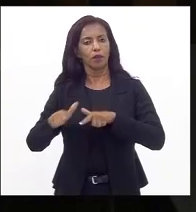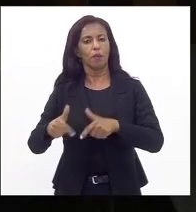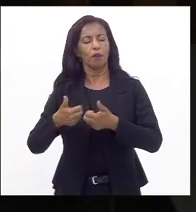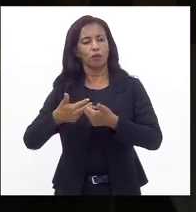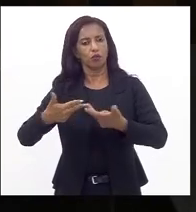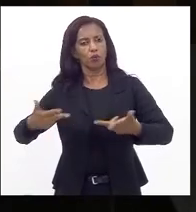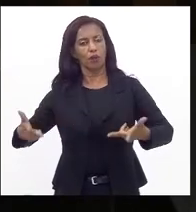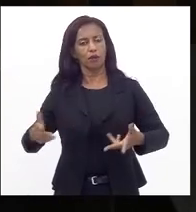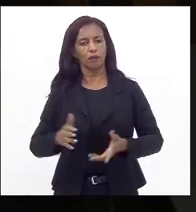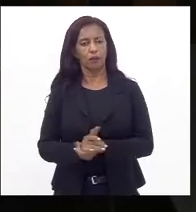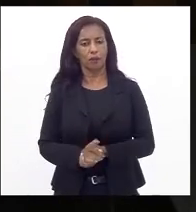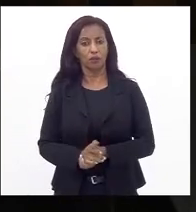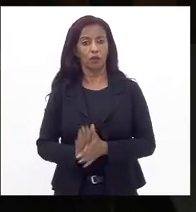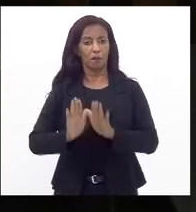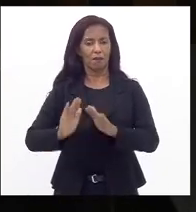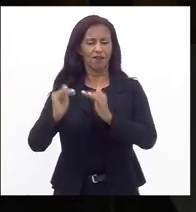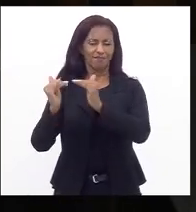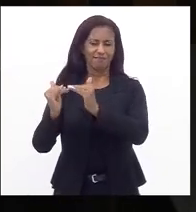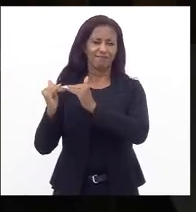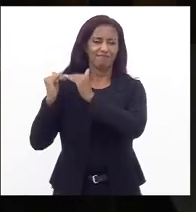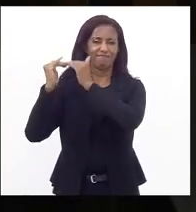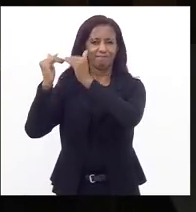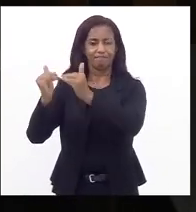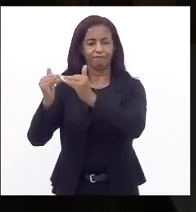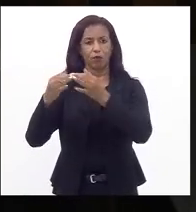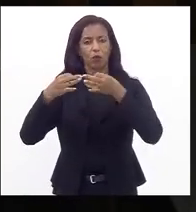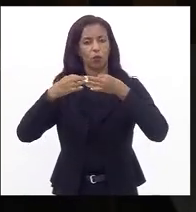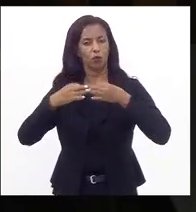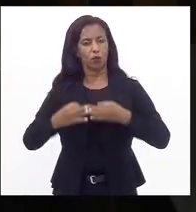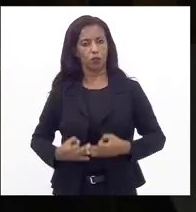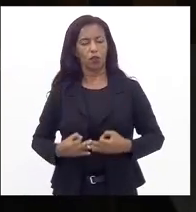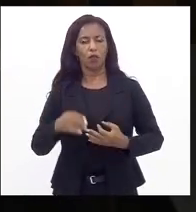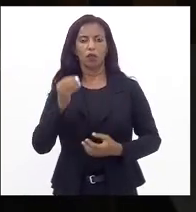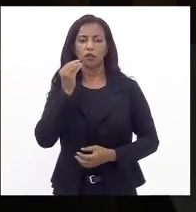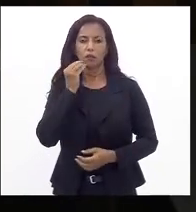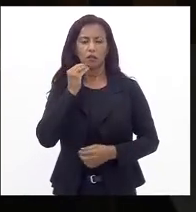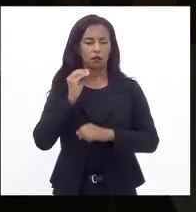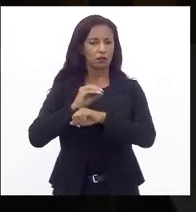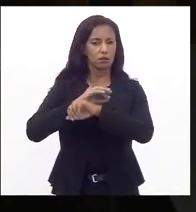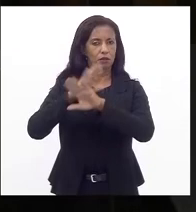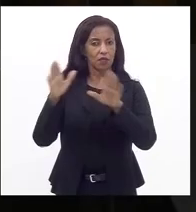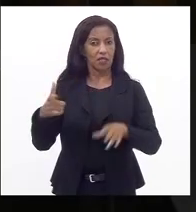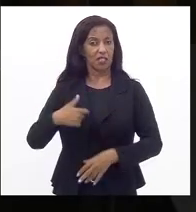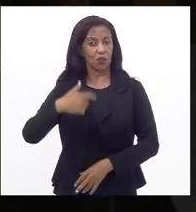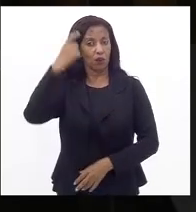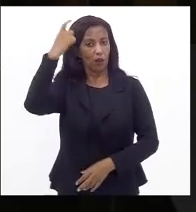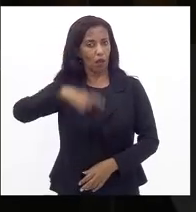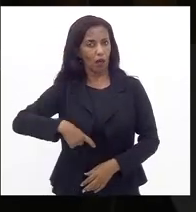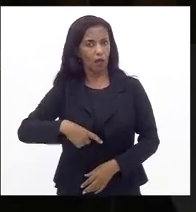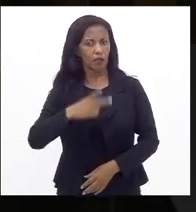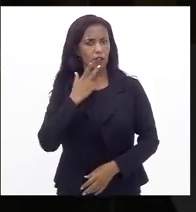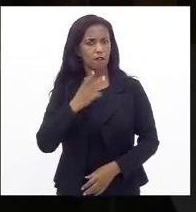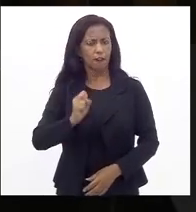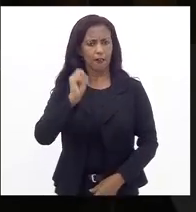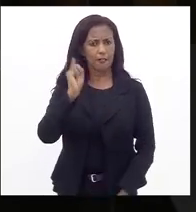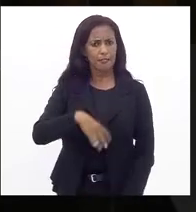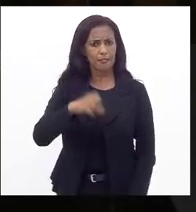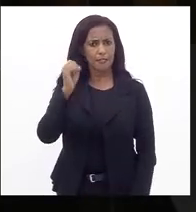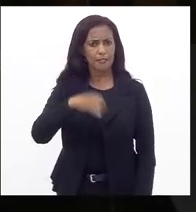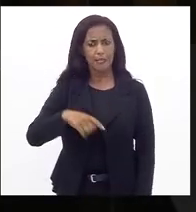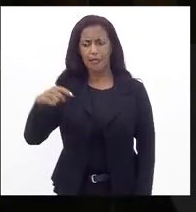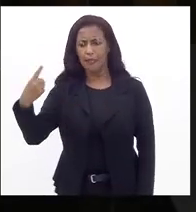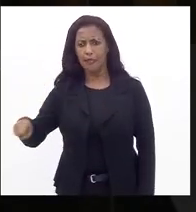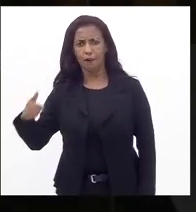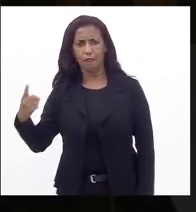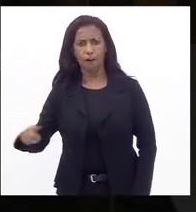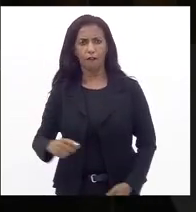de qualidade Mas acima de tudo com honestidade transparência e tendo o caráter de dizer sim sim não não